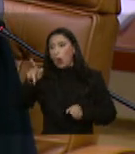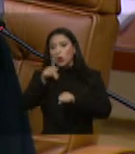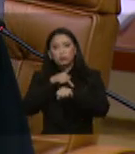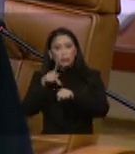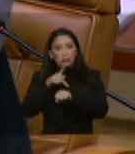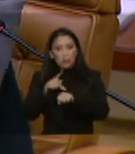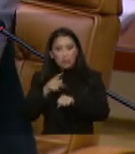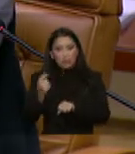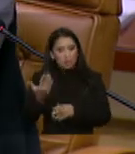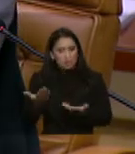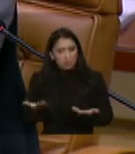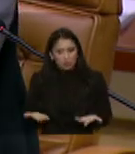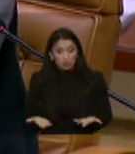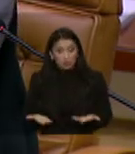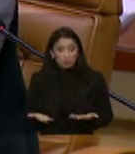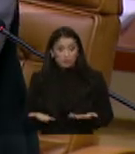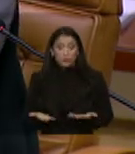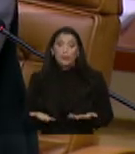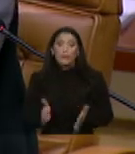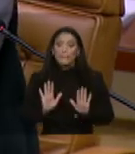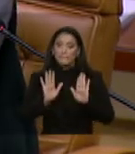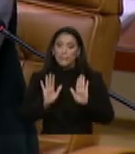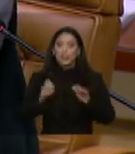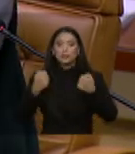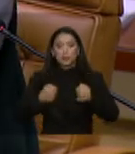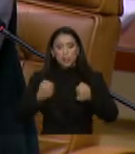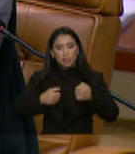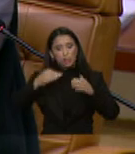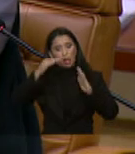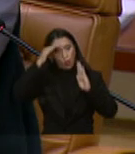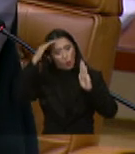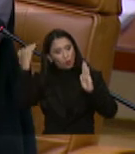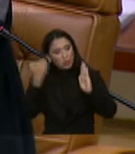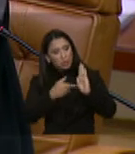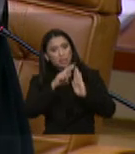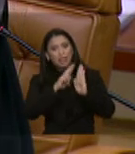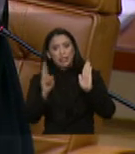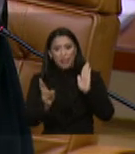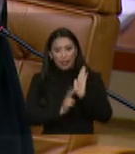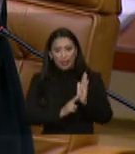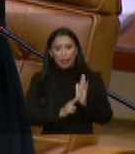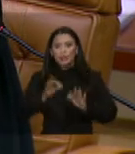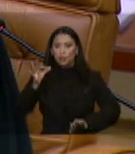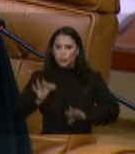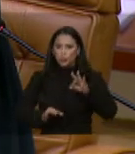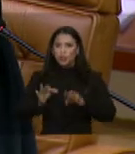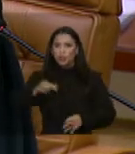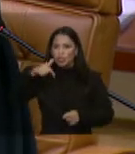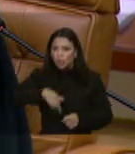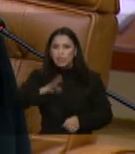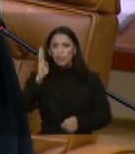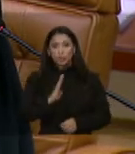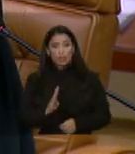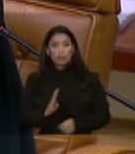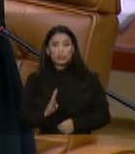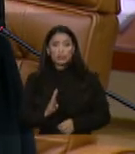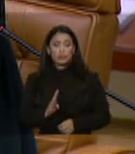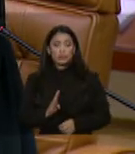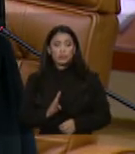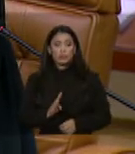exterior deve sempre estar sujeito a legislação brasileira a jurisdição brasileira desde que qualquer